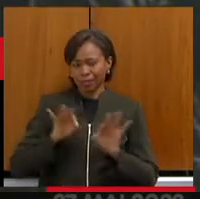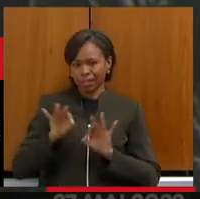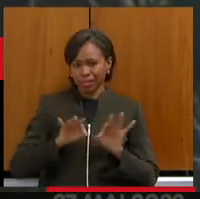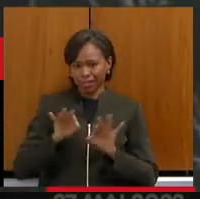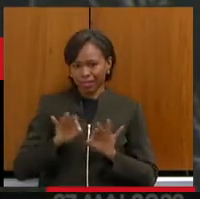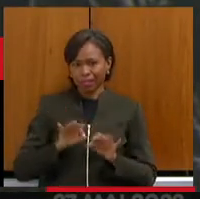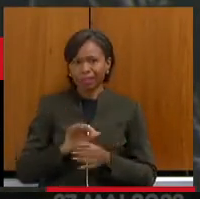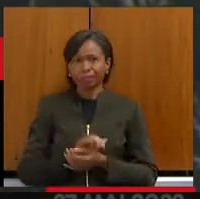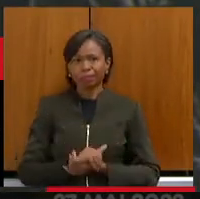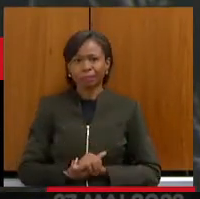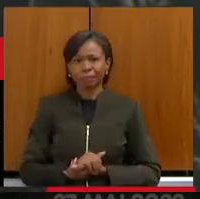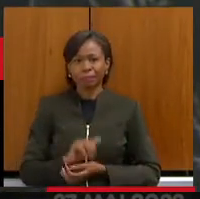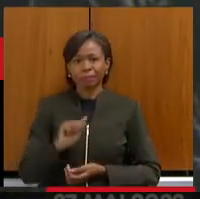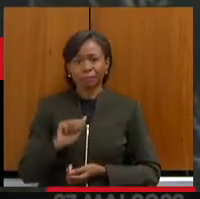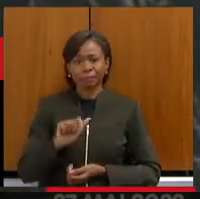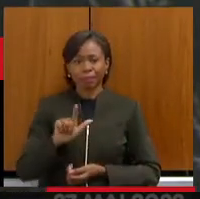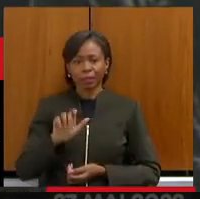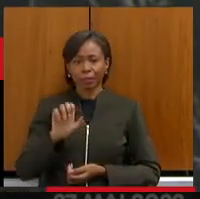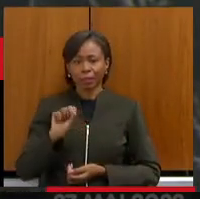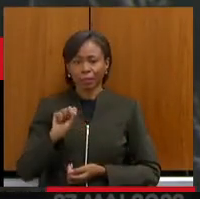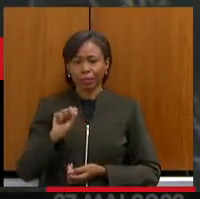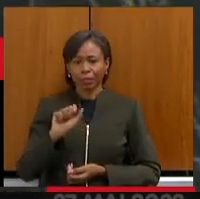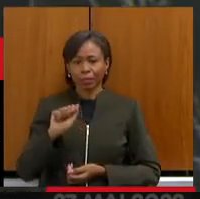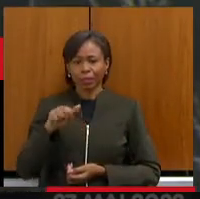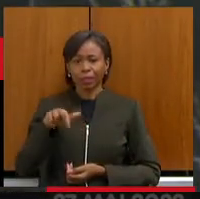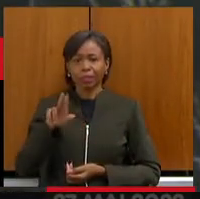Oi Alessandra Martins Cordeiro